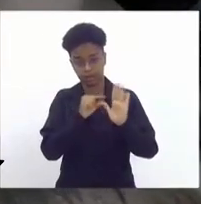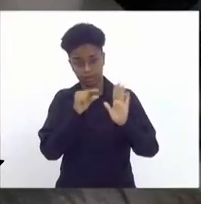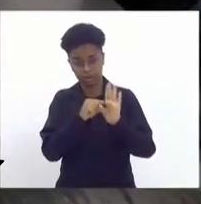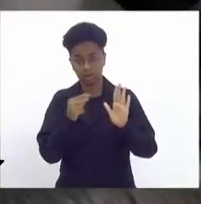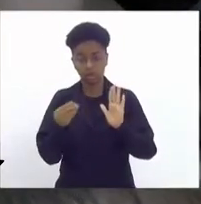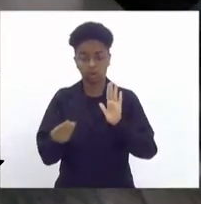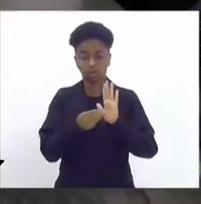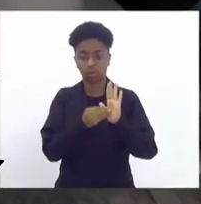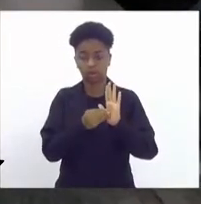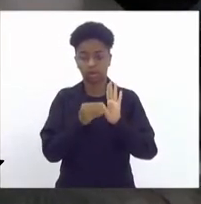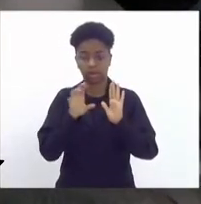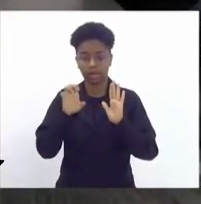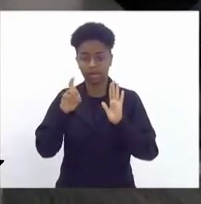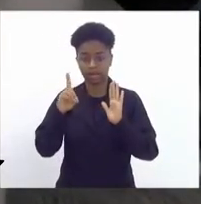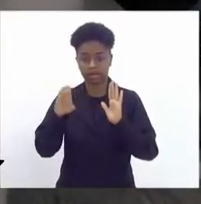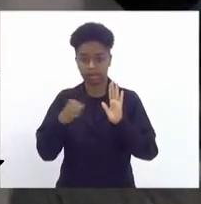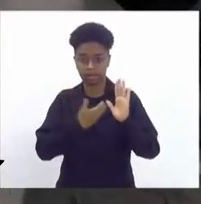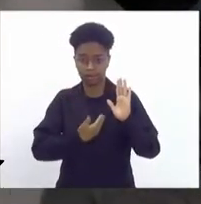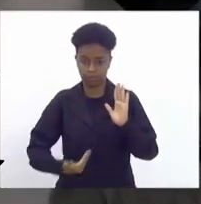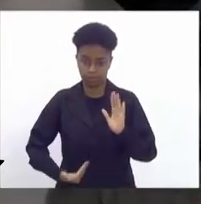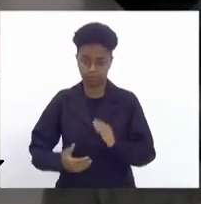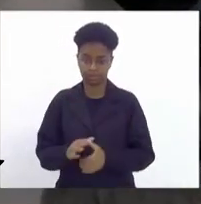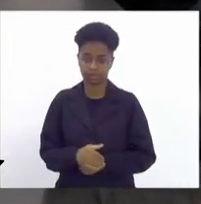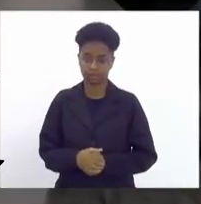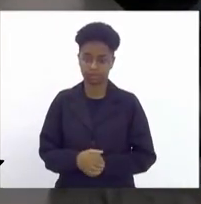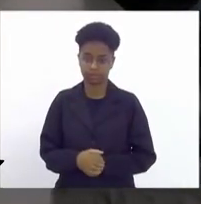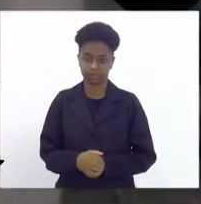1 mesmo. Perfeito.